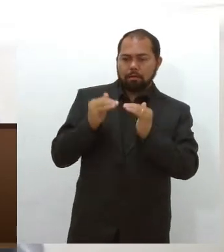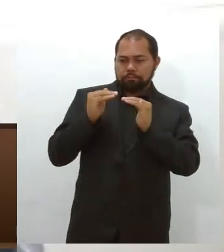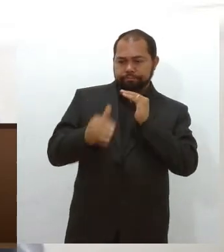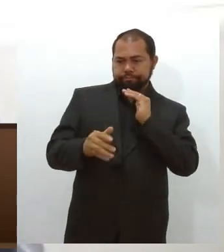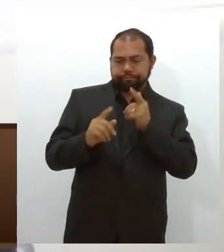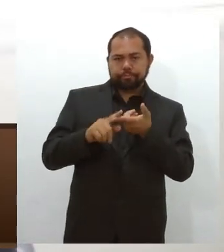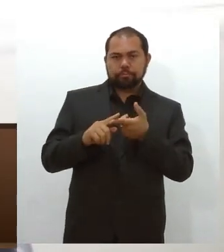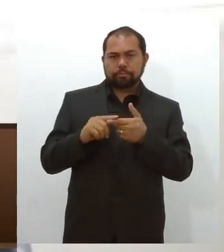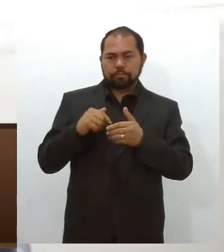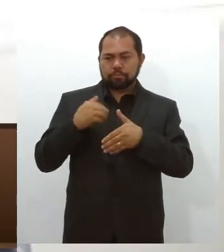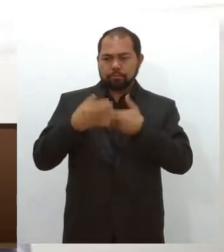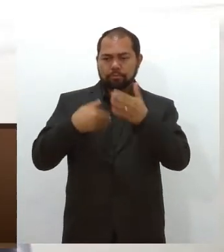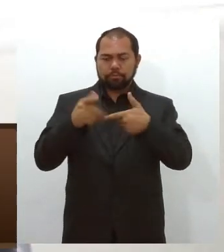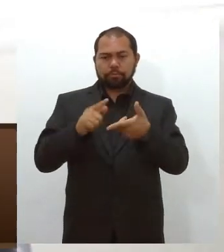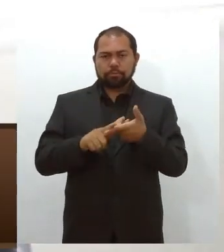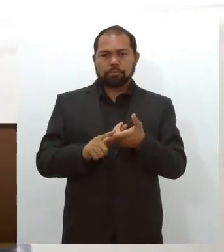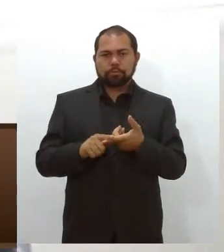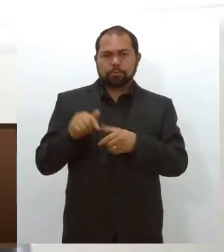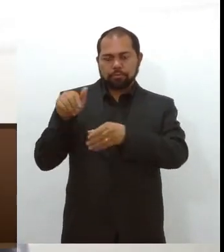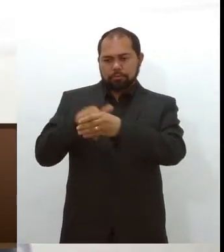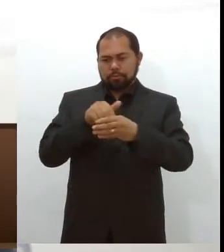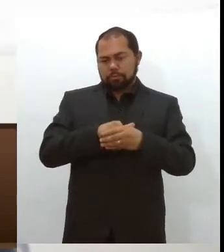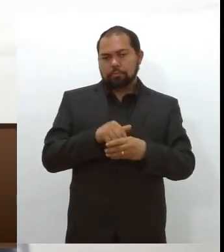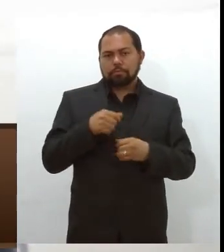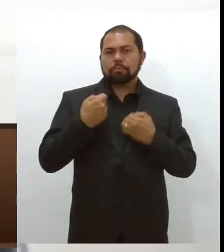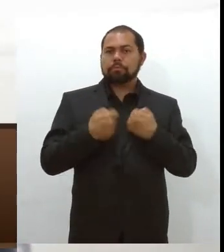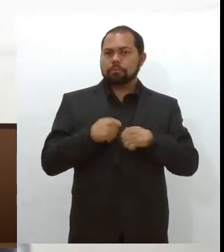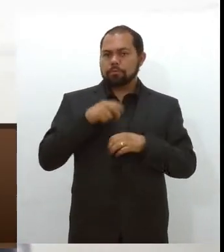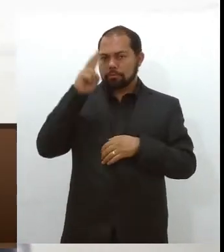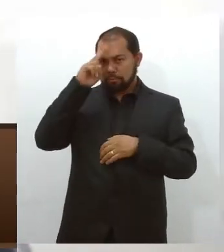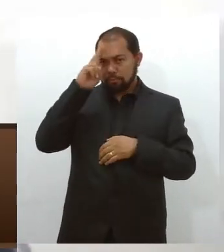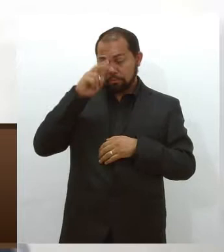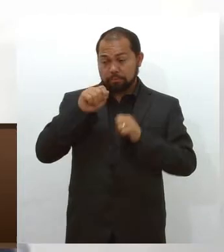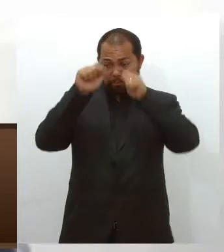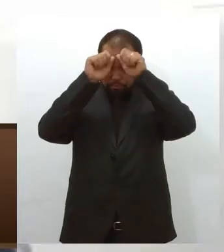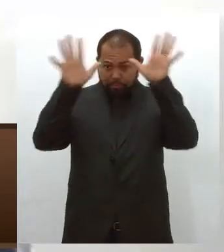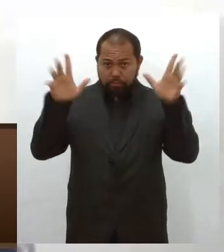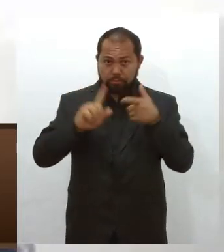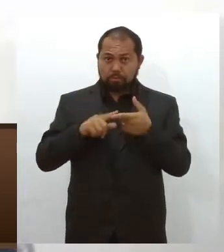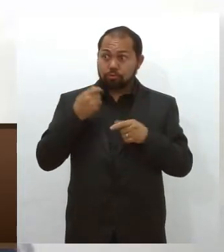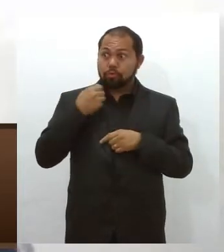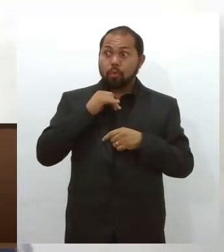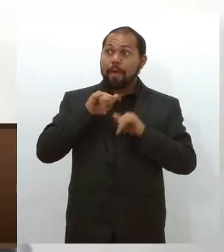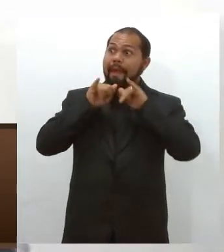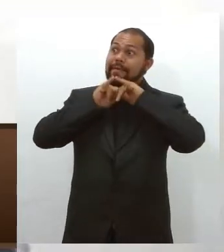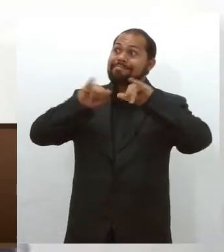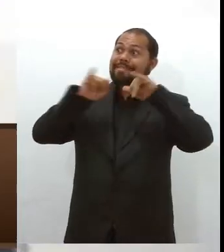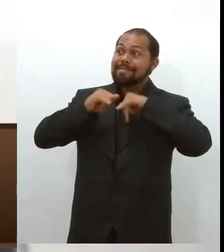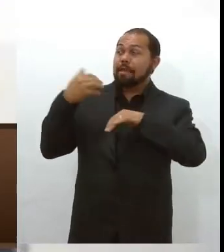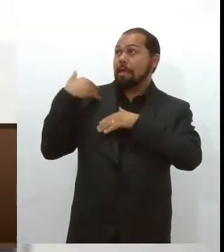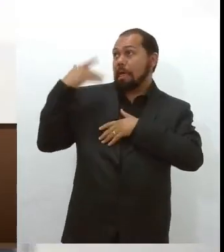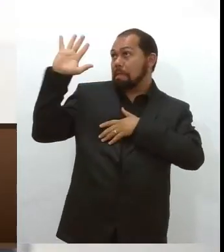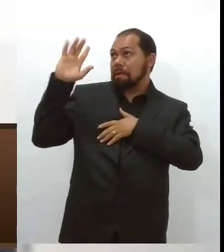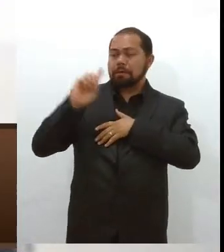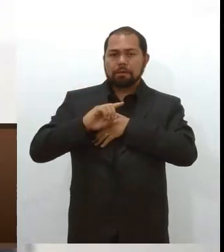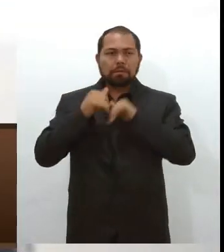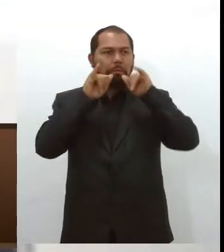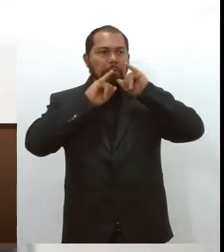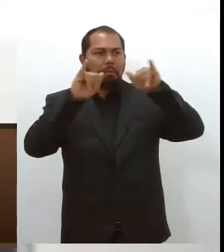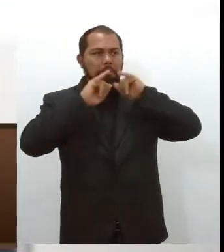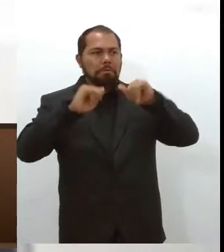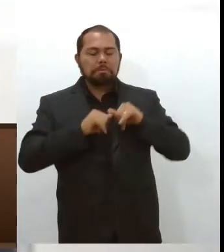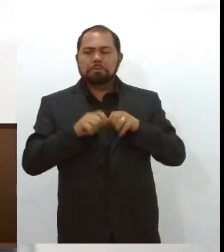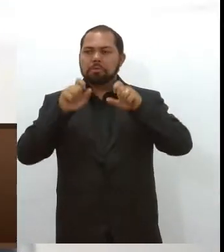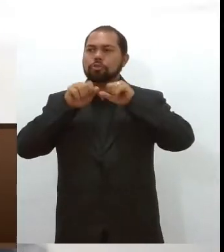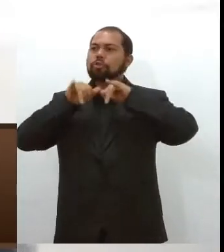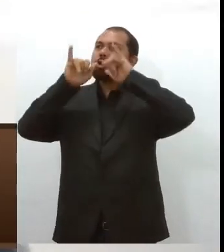devo lembrar e esclarecer que não se trata de denúncia sobre candidato, denúncia de propaganda irregular, mas